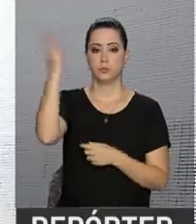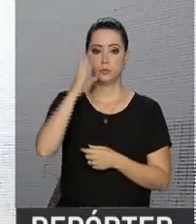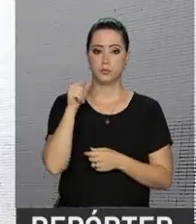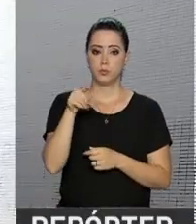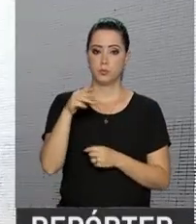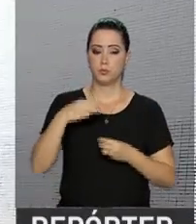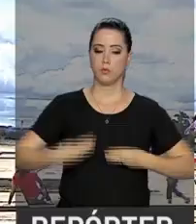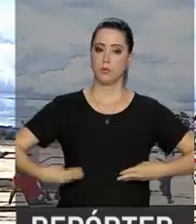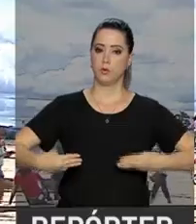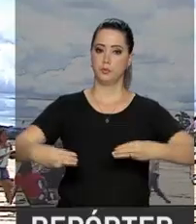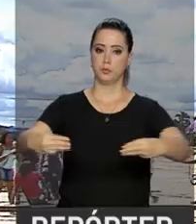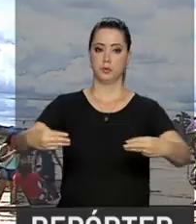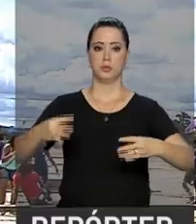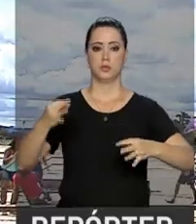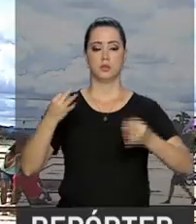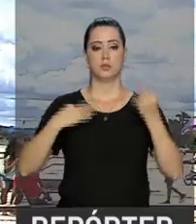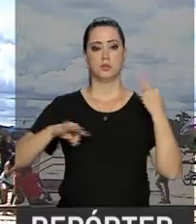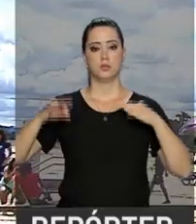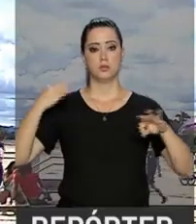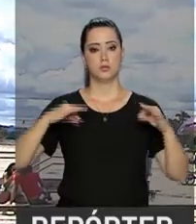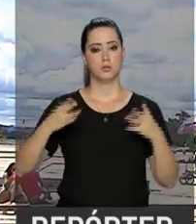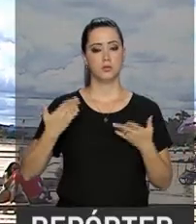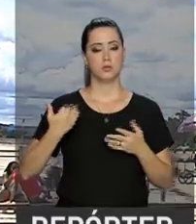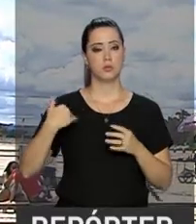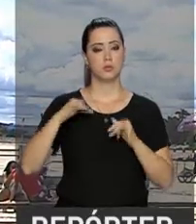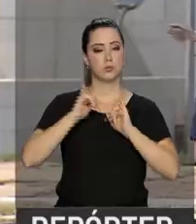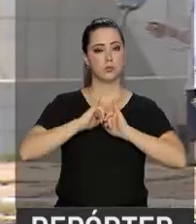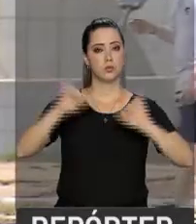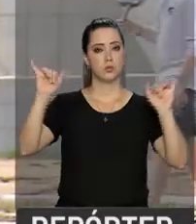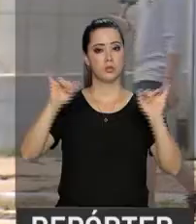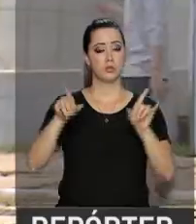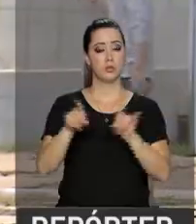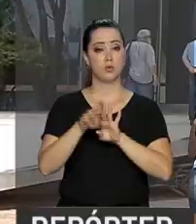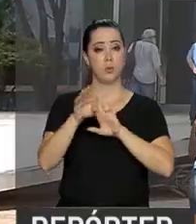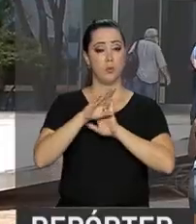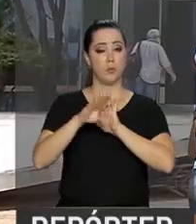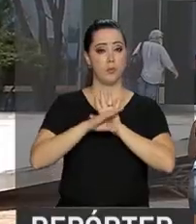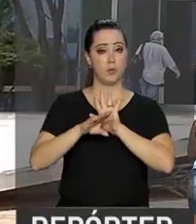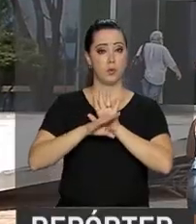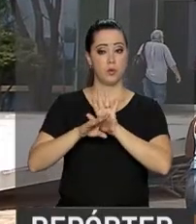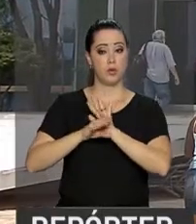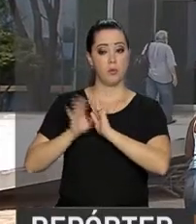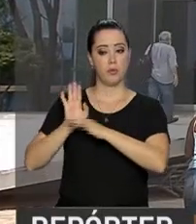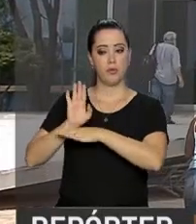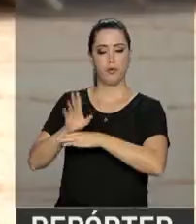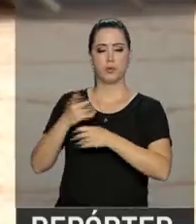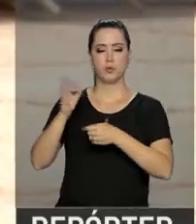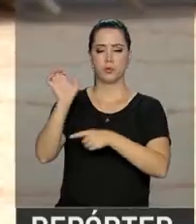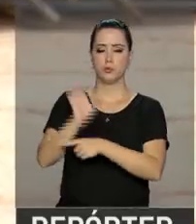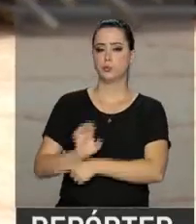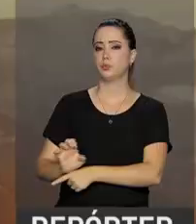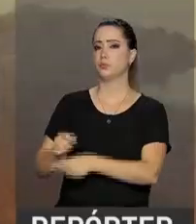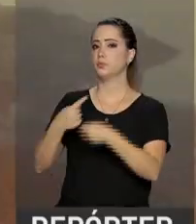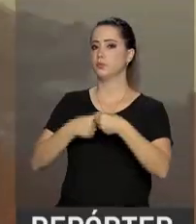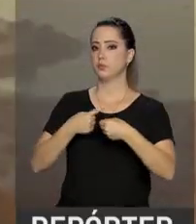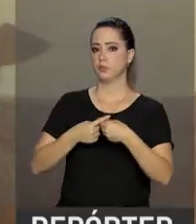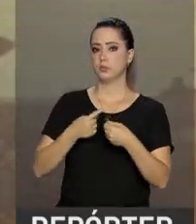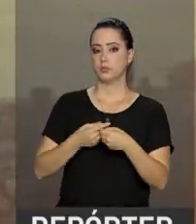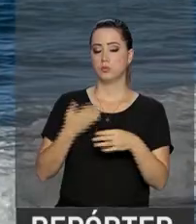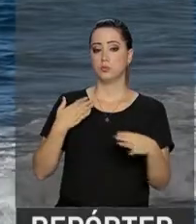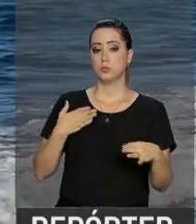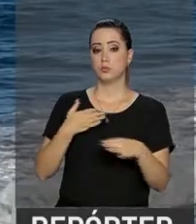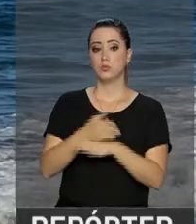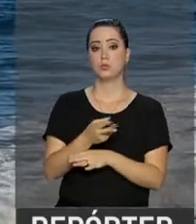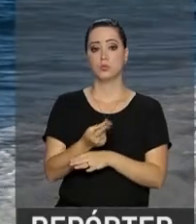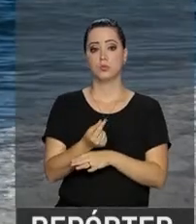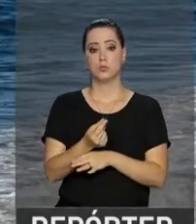do Turismo lançou o Prodetur Mais Turismo. O programa vai apoiar estados e municípios no acesso